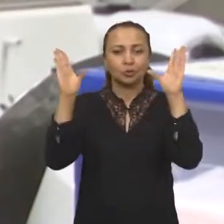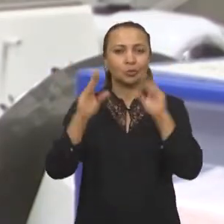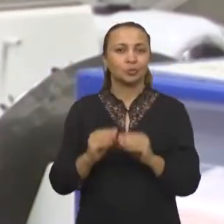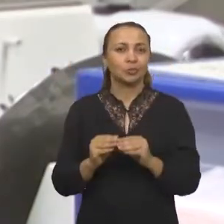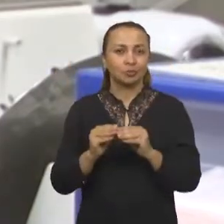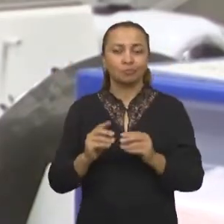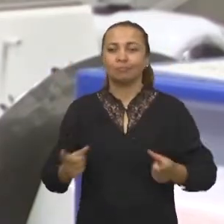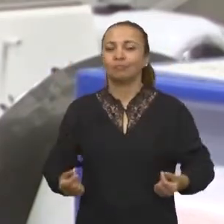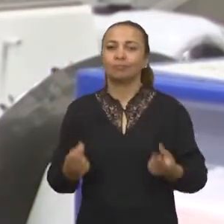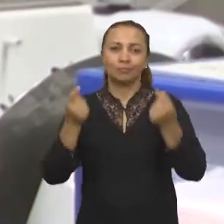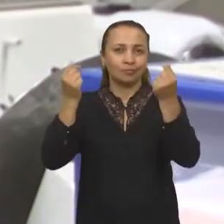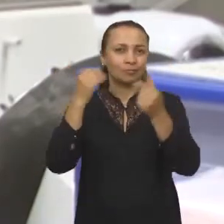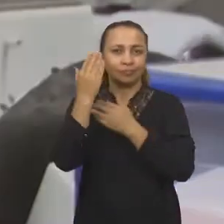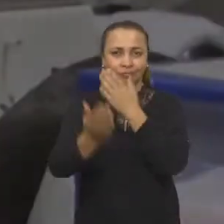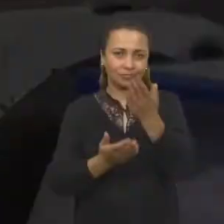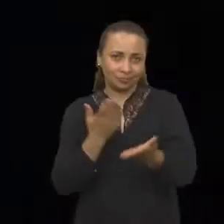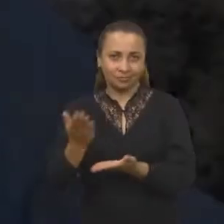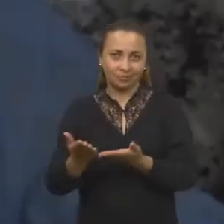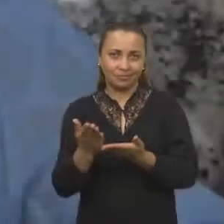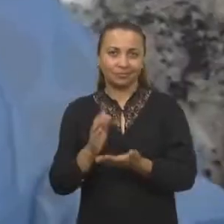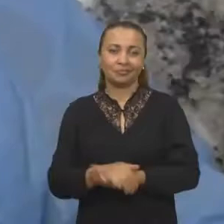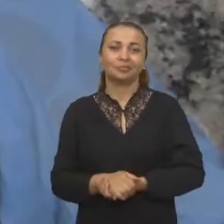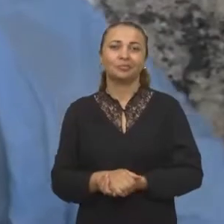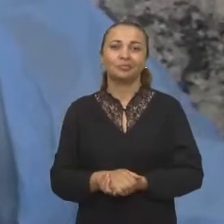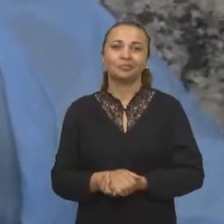diminuir os custos de tratamento.